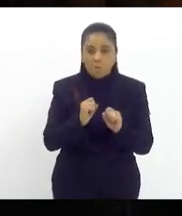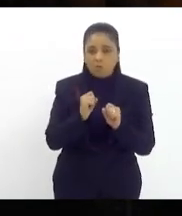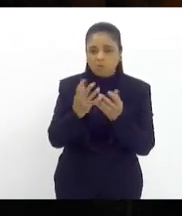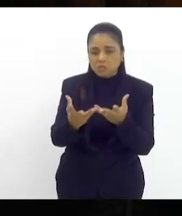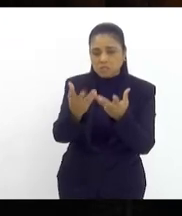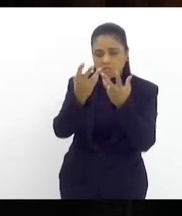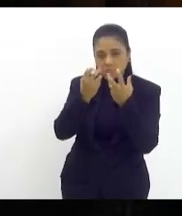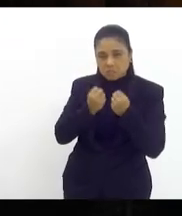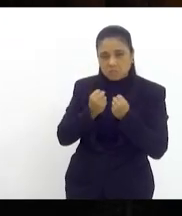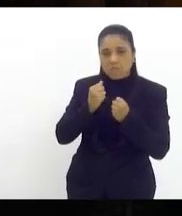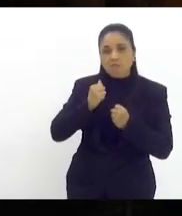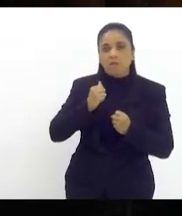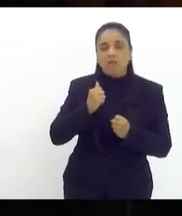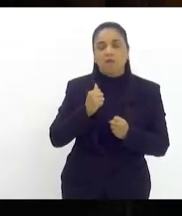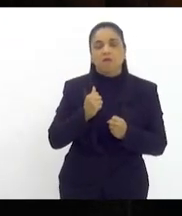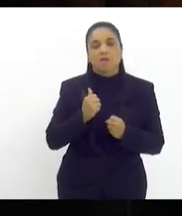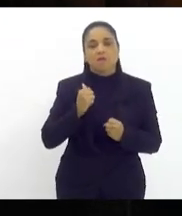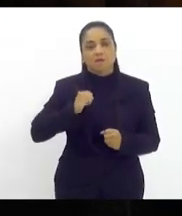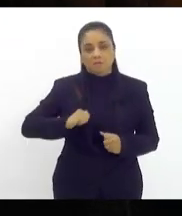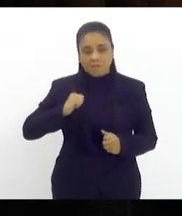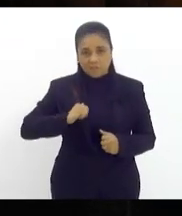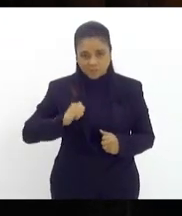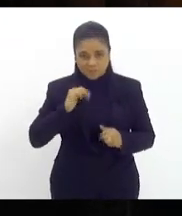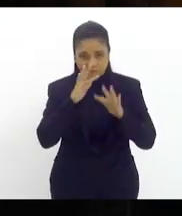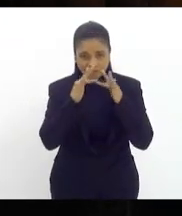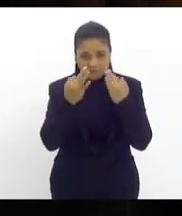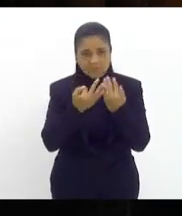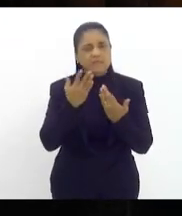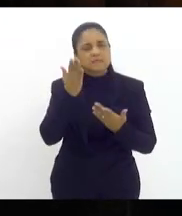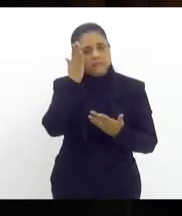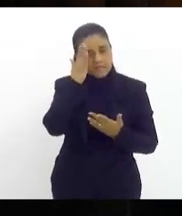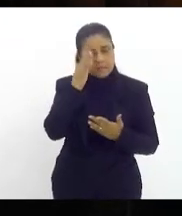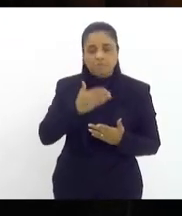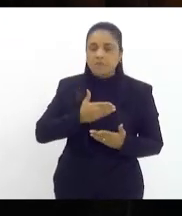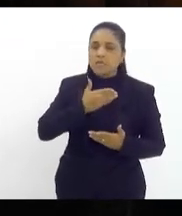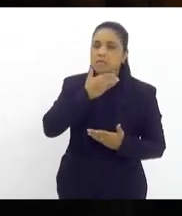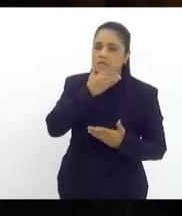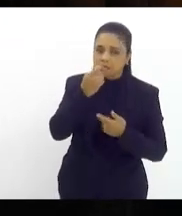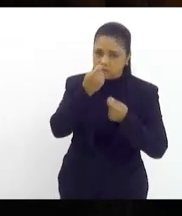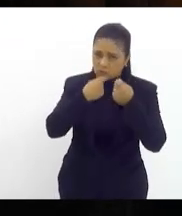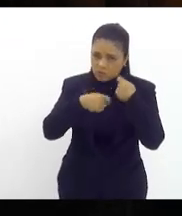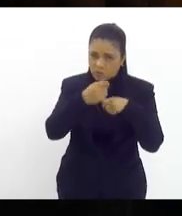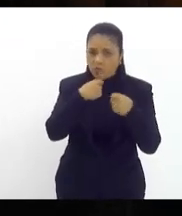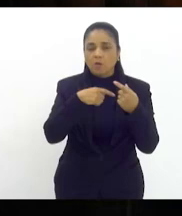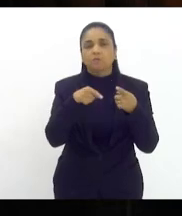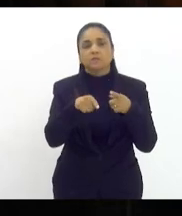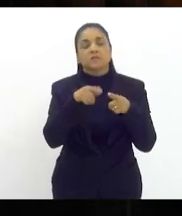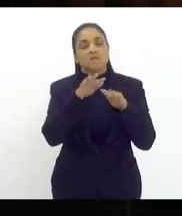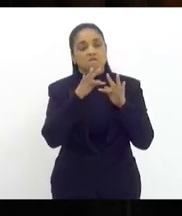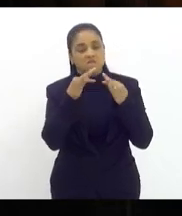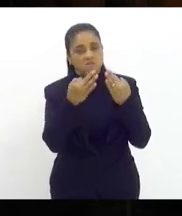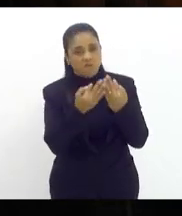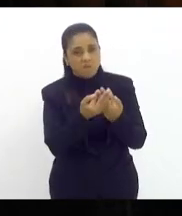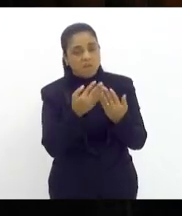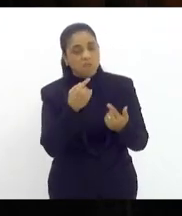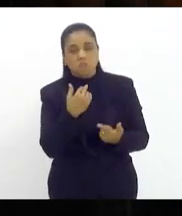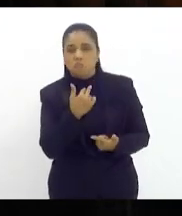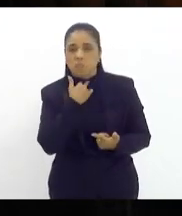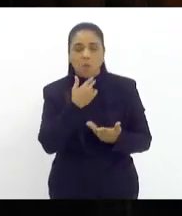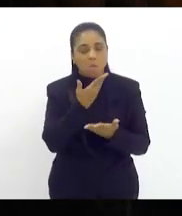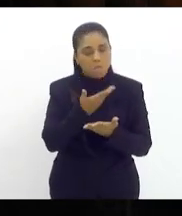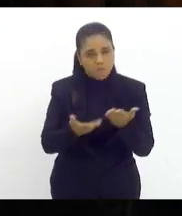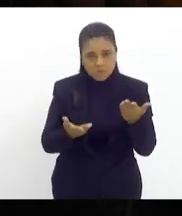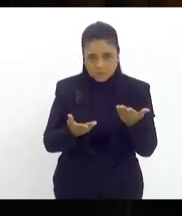receber esse benefício nós sabemos que a crise econômica ainda está aí e que essas famílias não podem perder nenhum